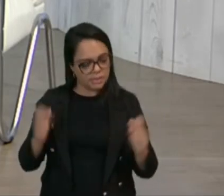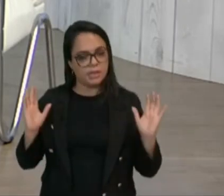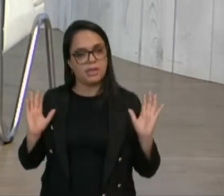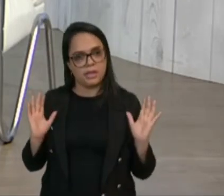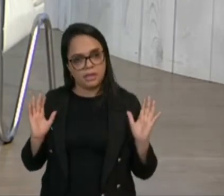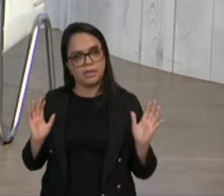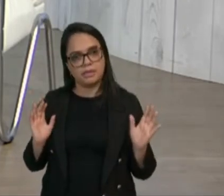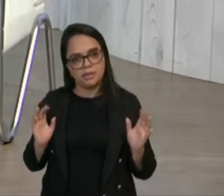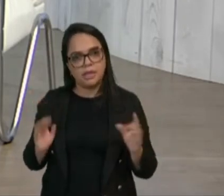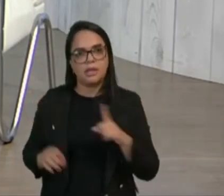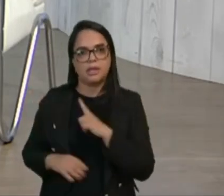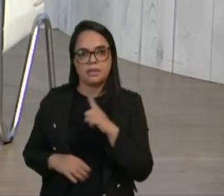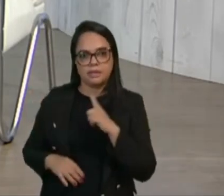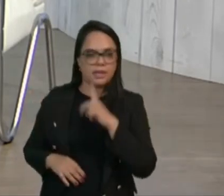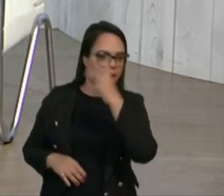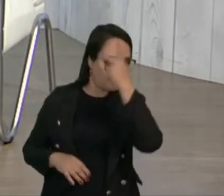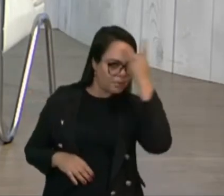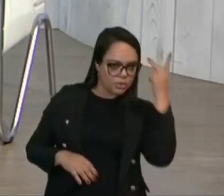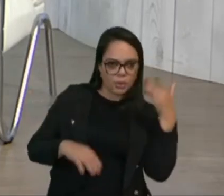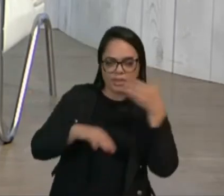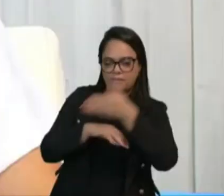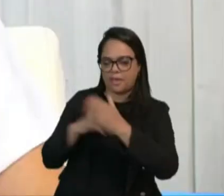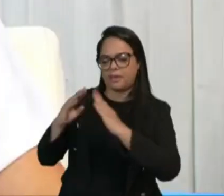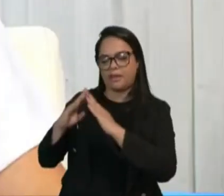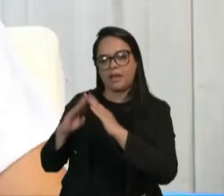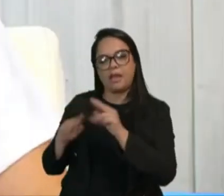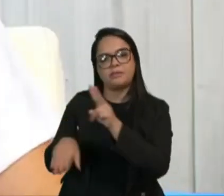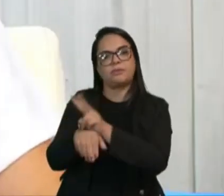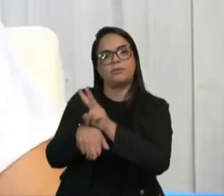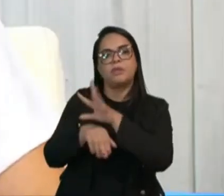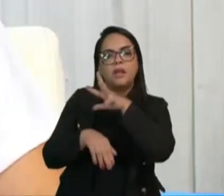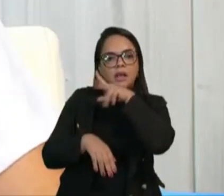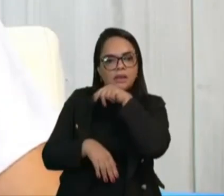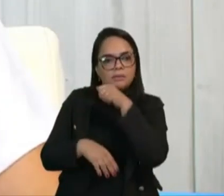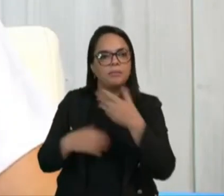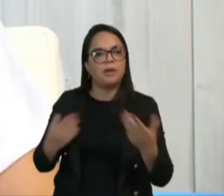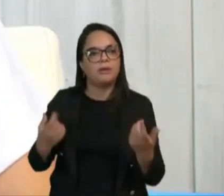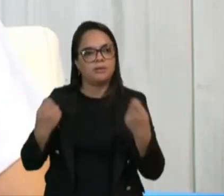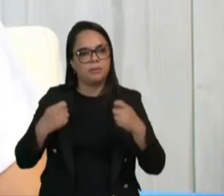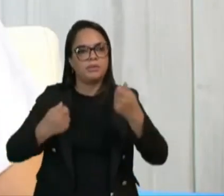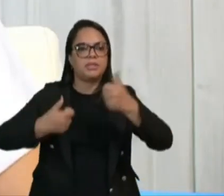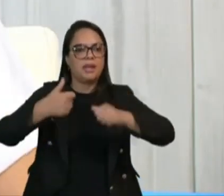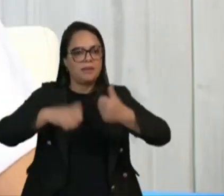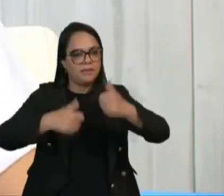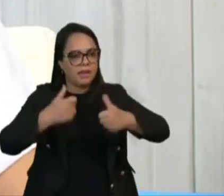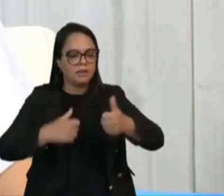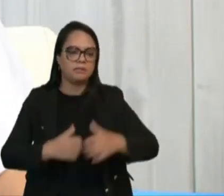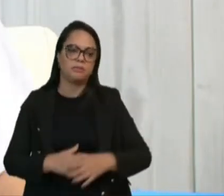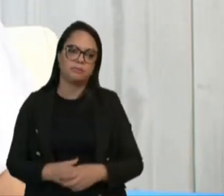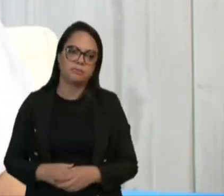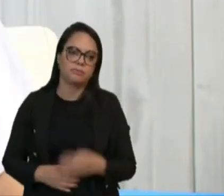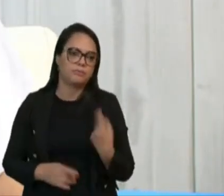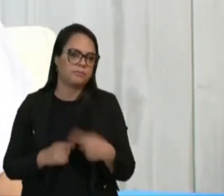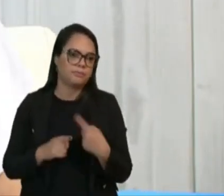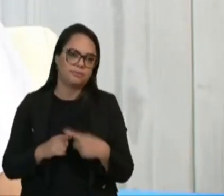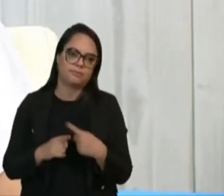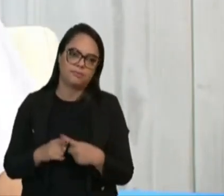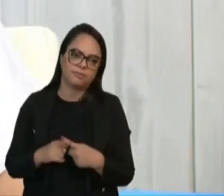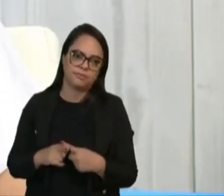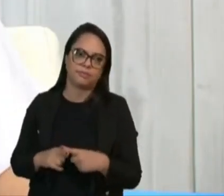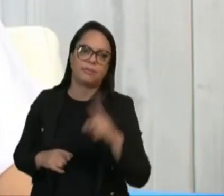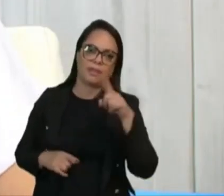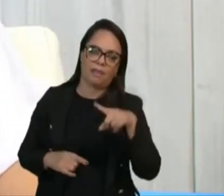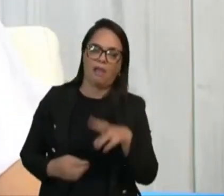sitter, pessoa que vai na casa cuidar do animal. Então, tudo isso tem que ser avaliado. né? Porque é